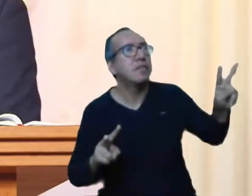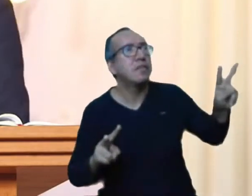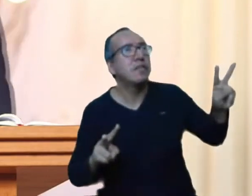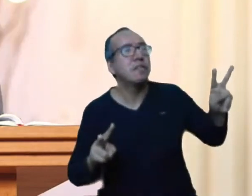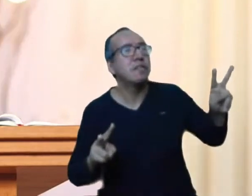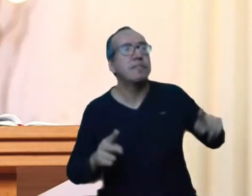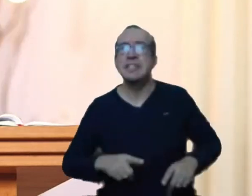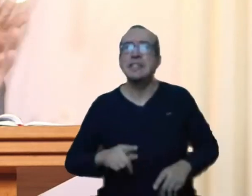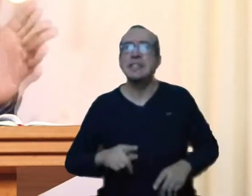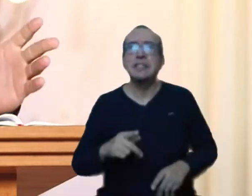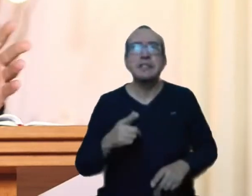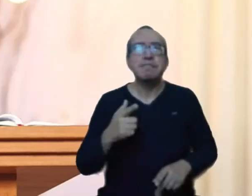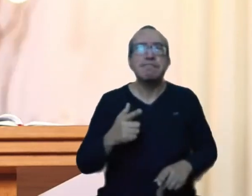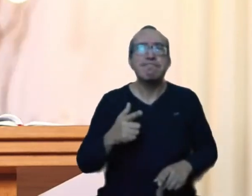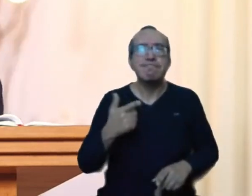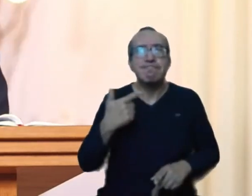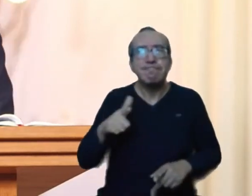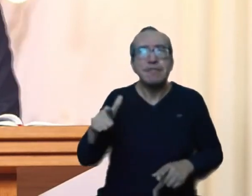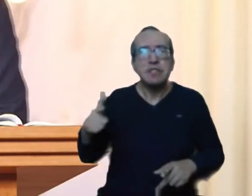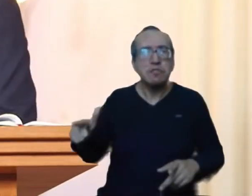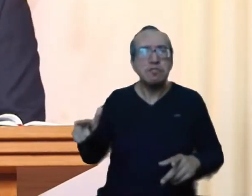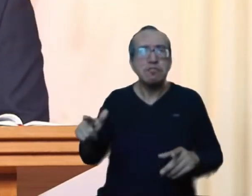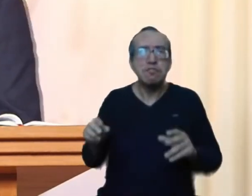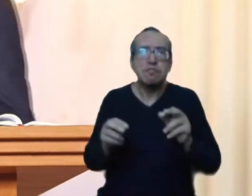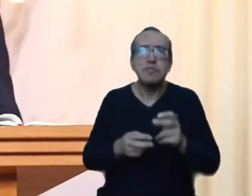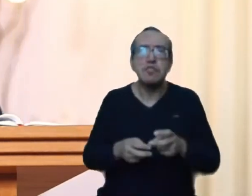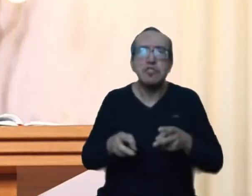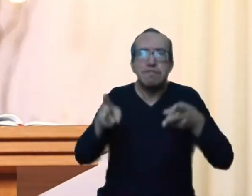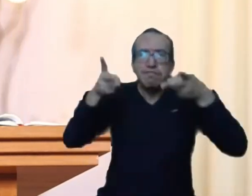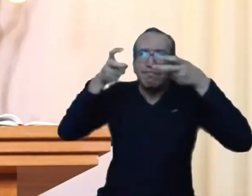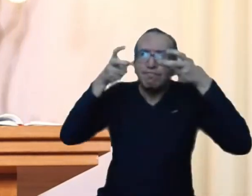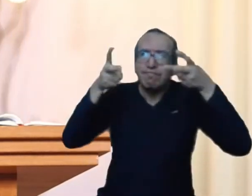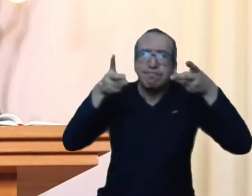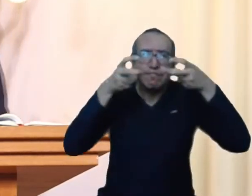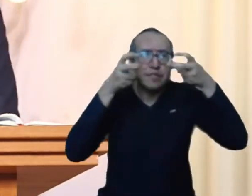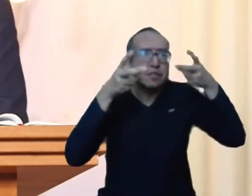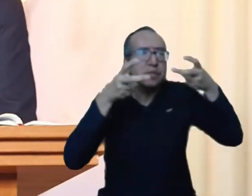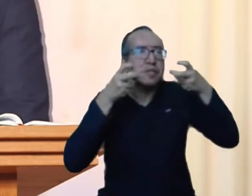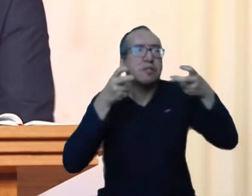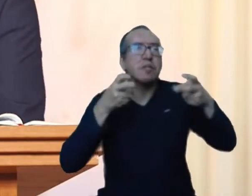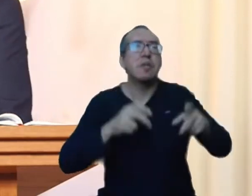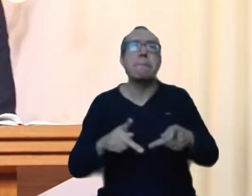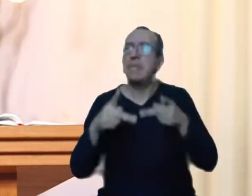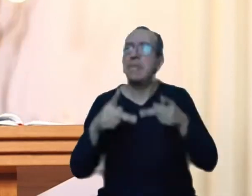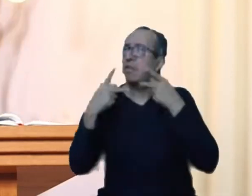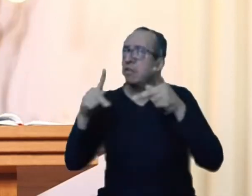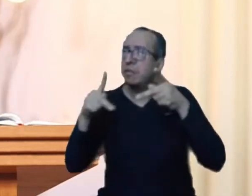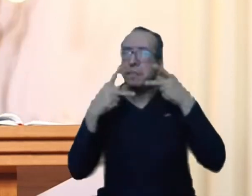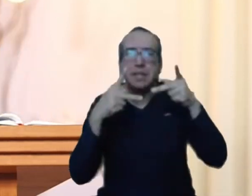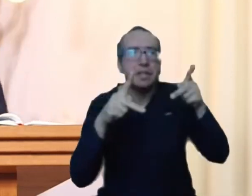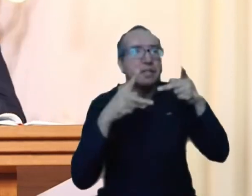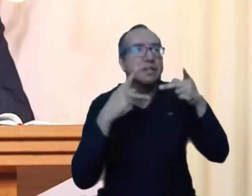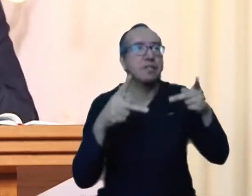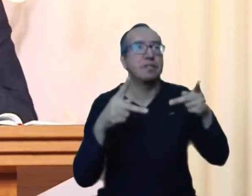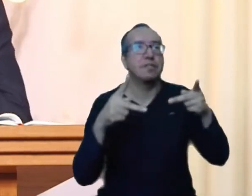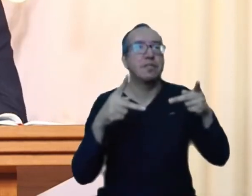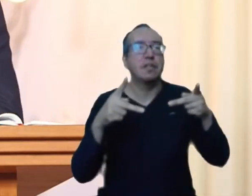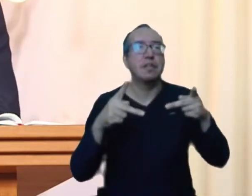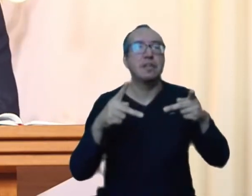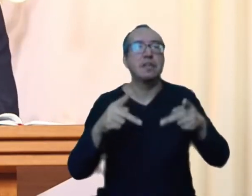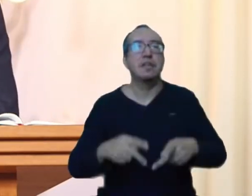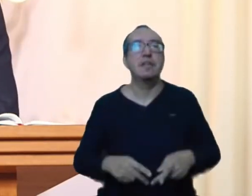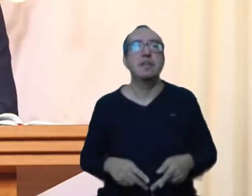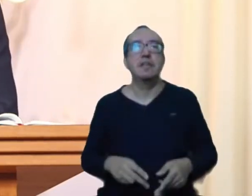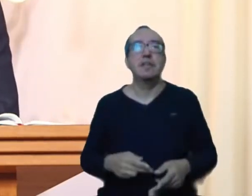o levou à morte. Nessa história, eu quero compartilhar com você o que Deus falou ao